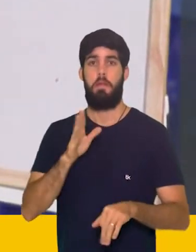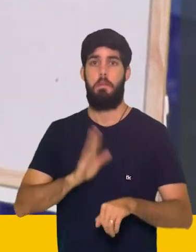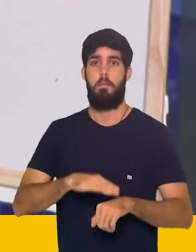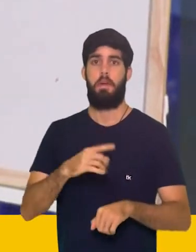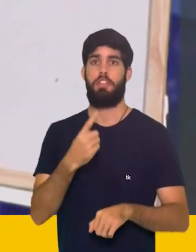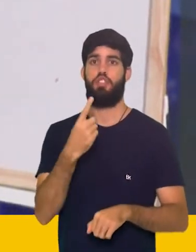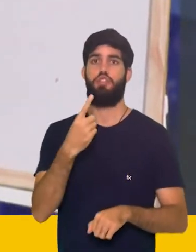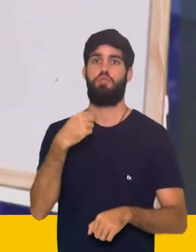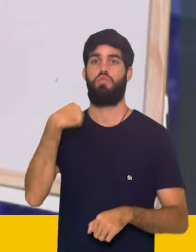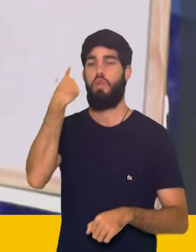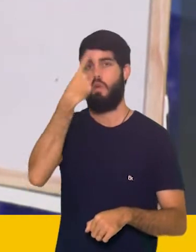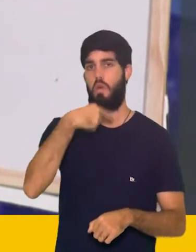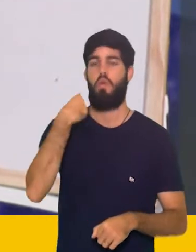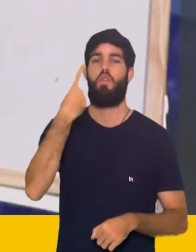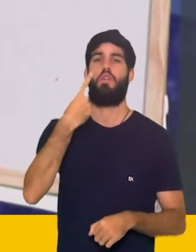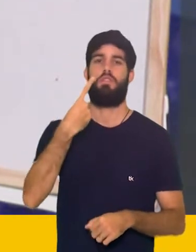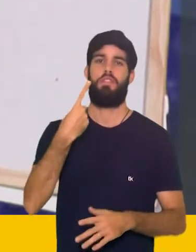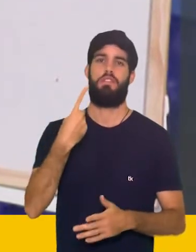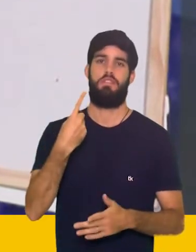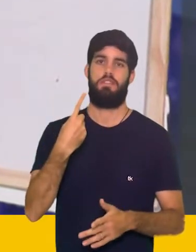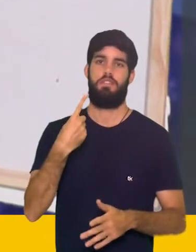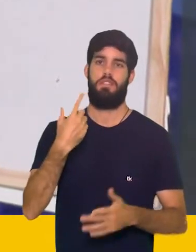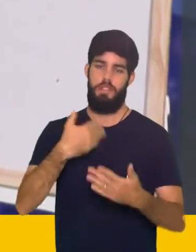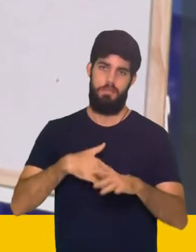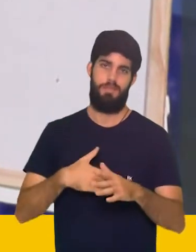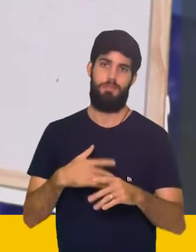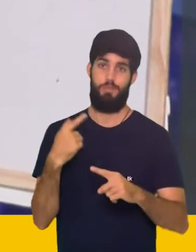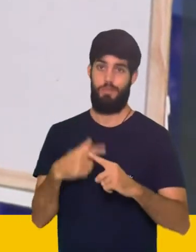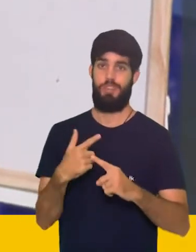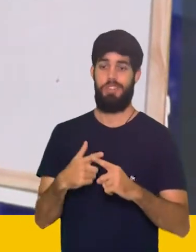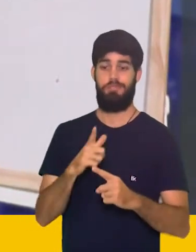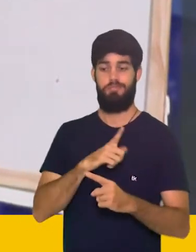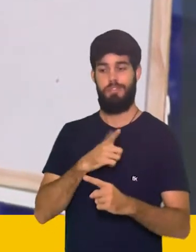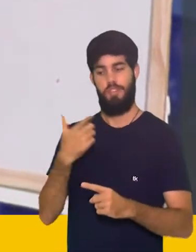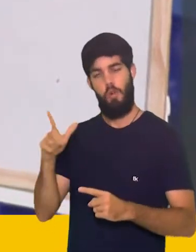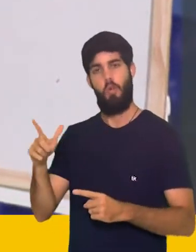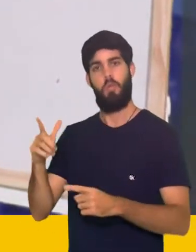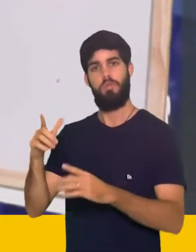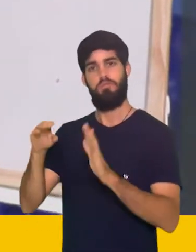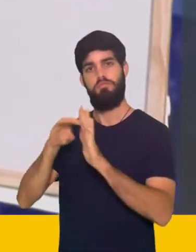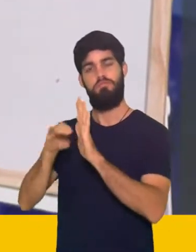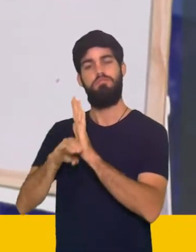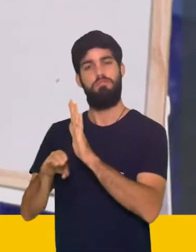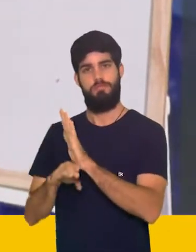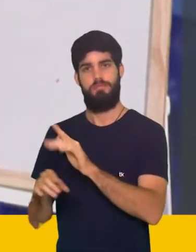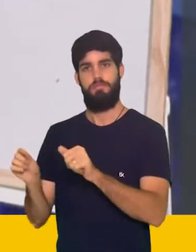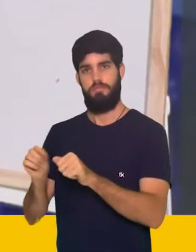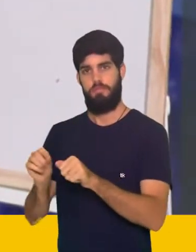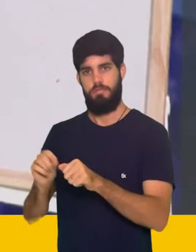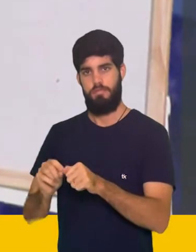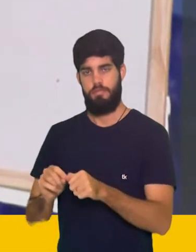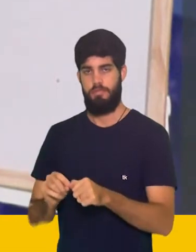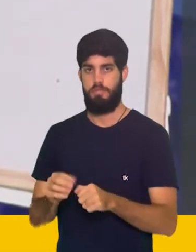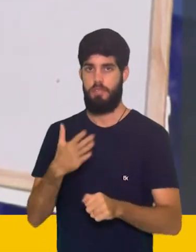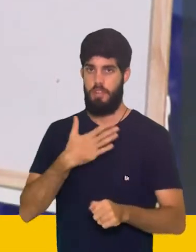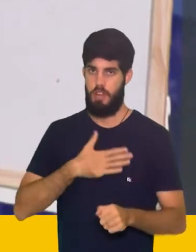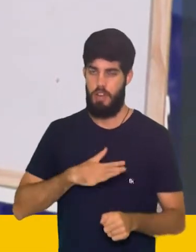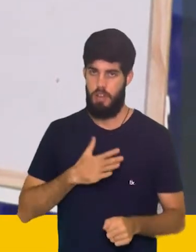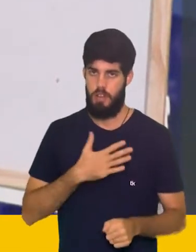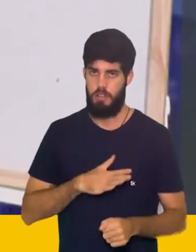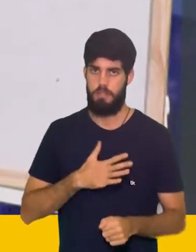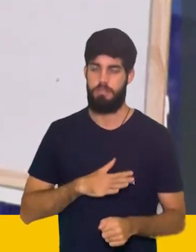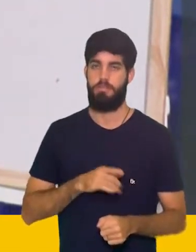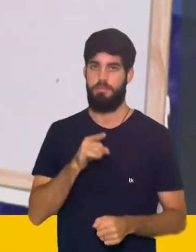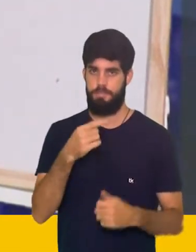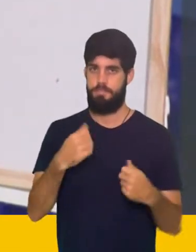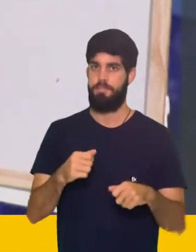1 hora nessa prova, porque você tem outras questões para fazer. E que é uma prova toda de leitura, viu? Então acalme sua alma que você vai ter que